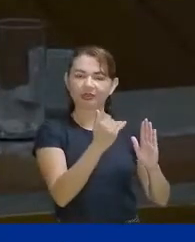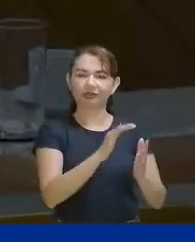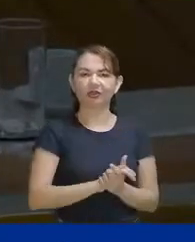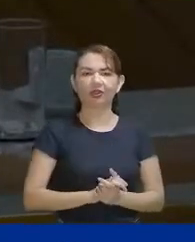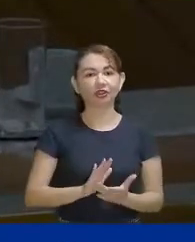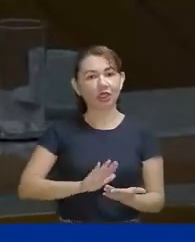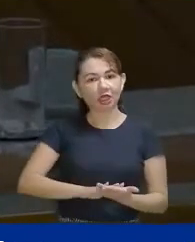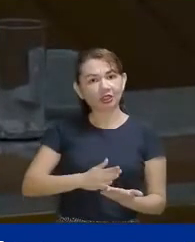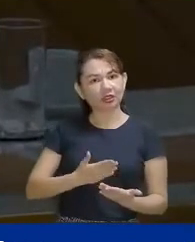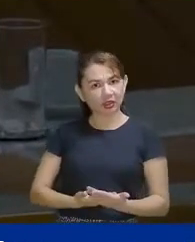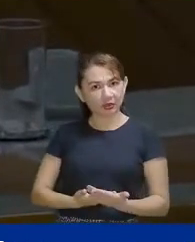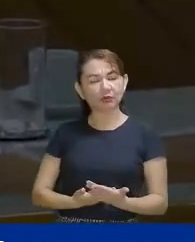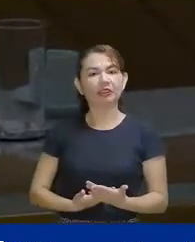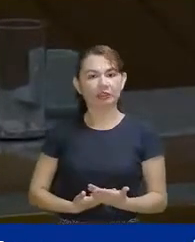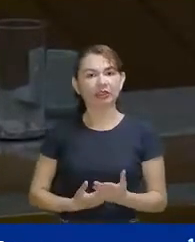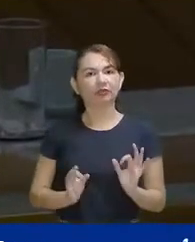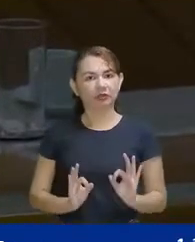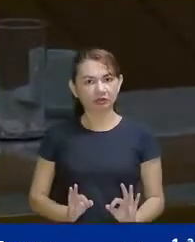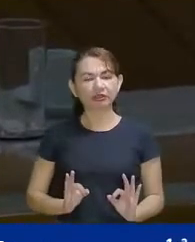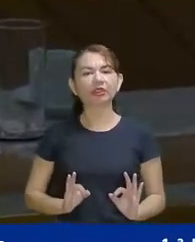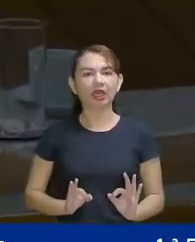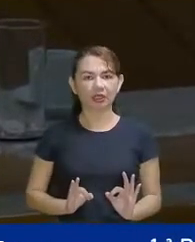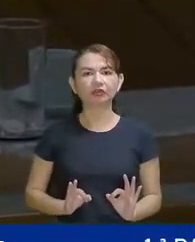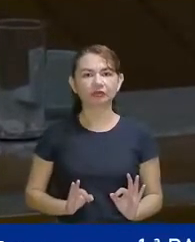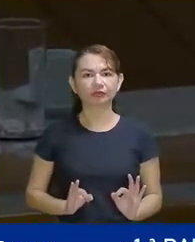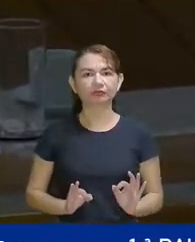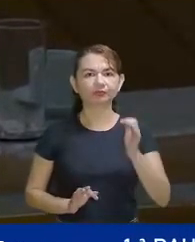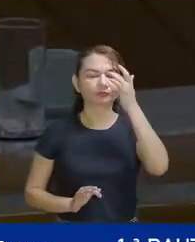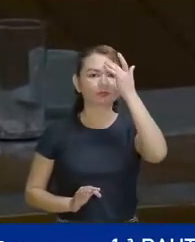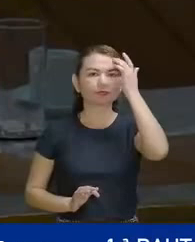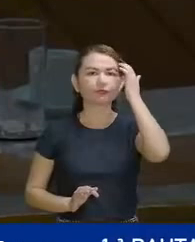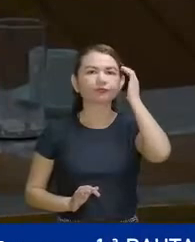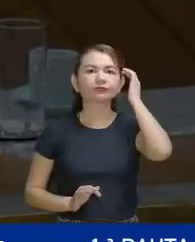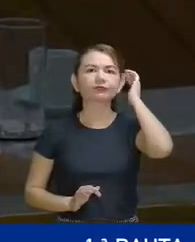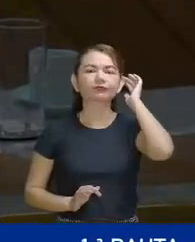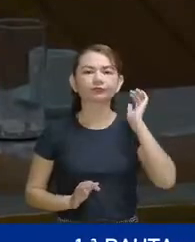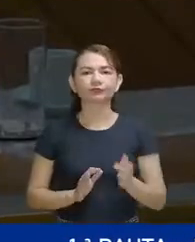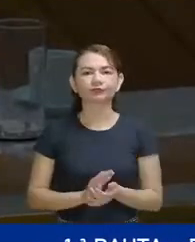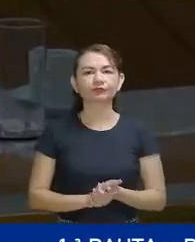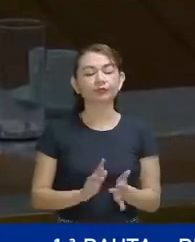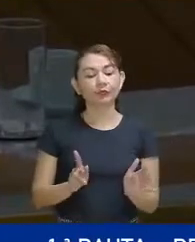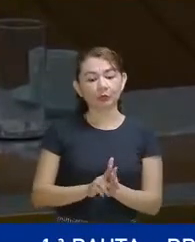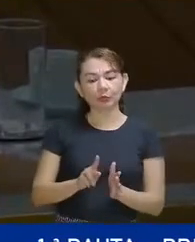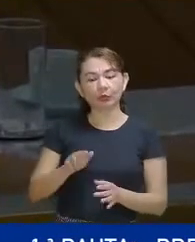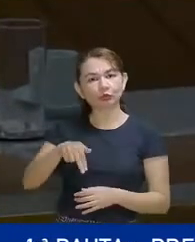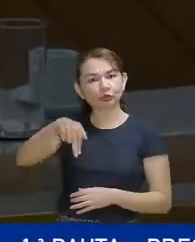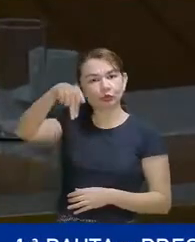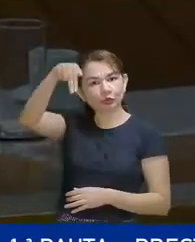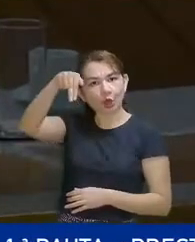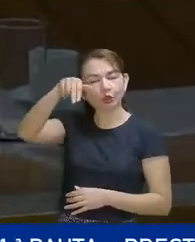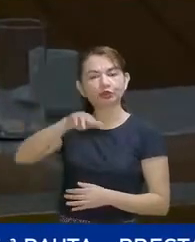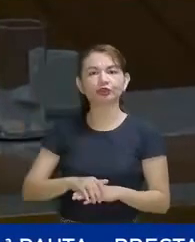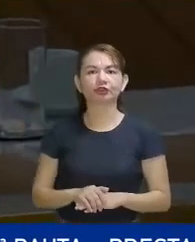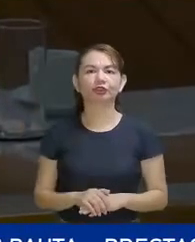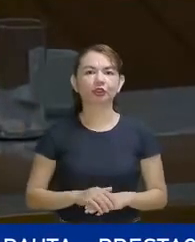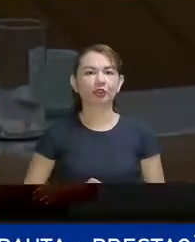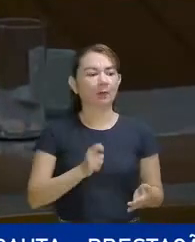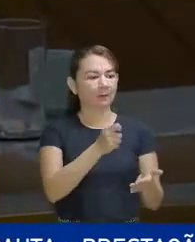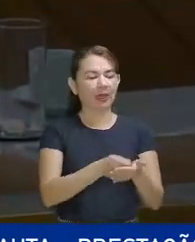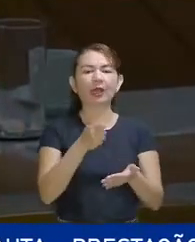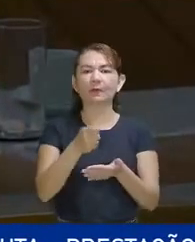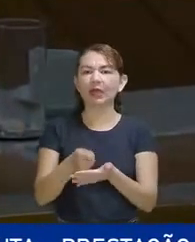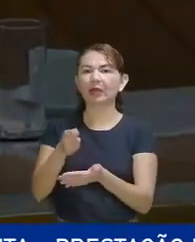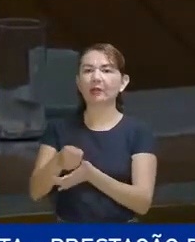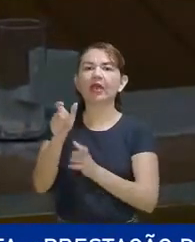à luz da nossa realidade local, inclusive da nossa região norte, que diz o seguinte, as despesas com